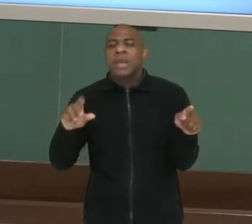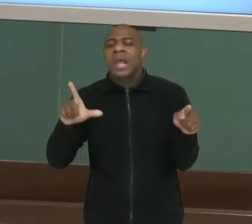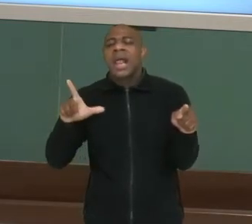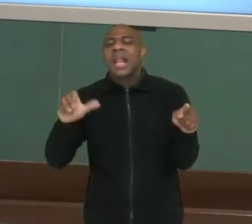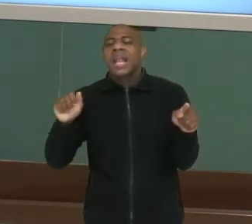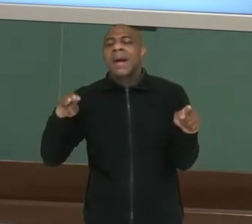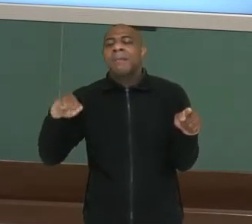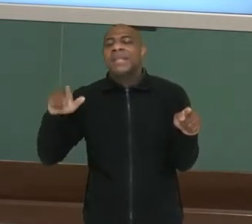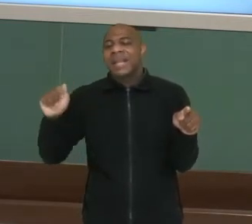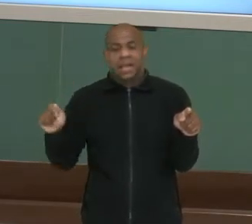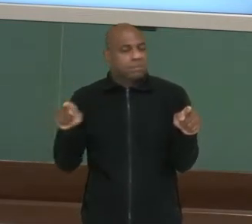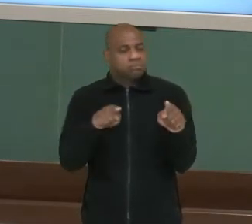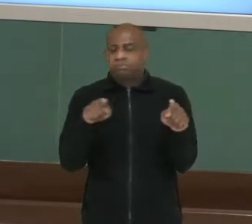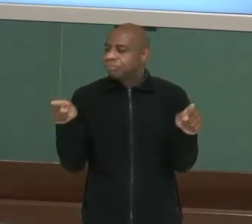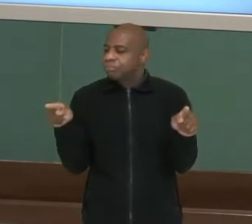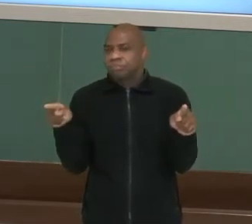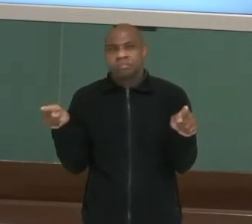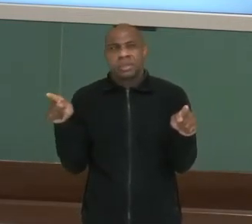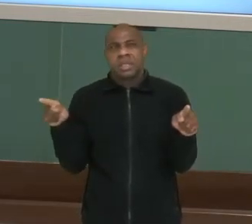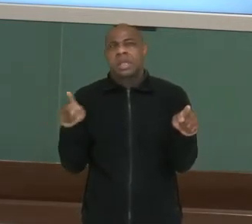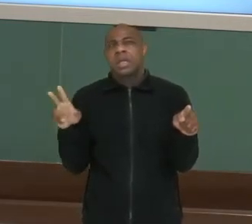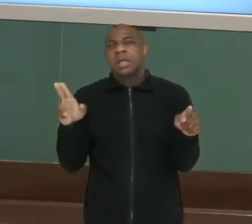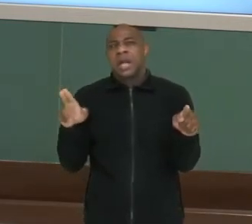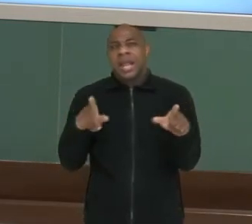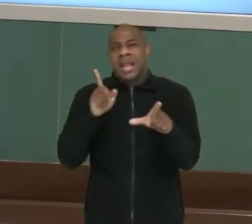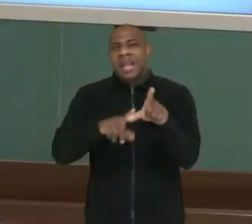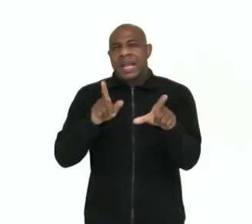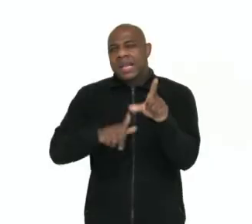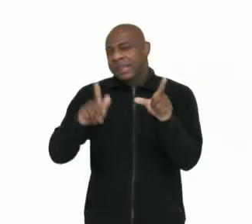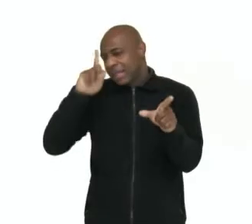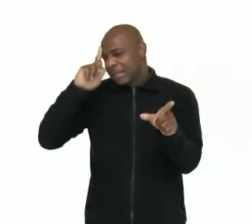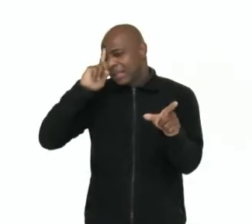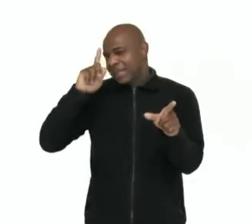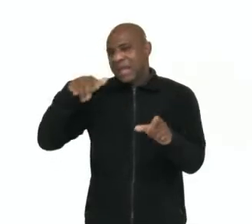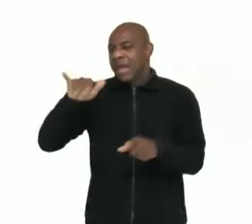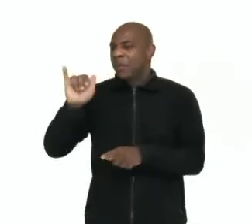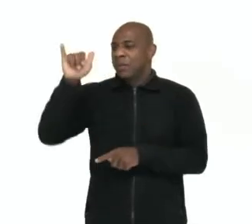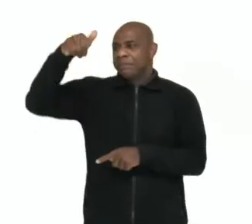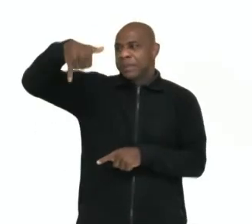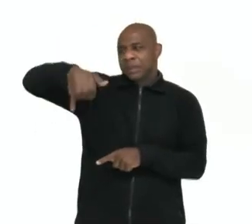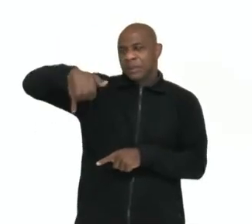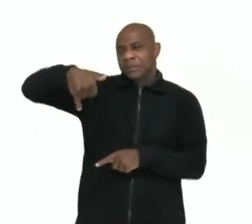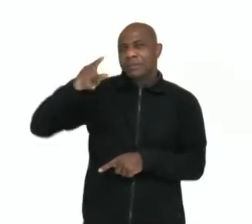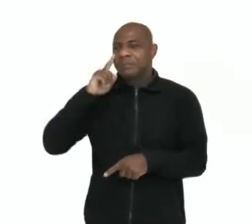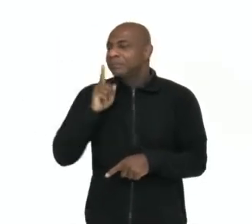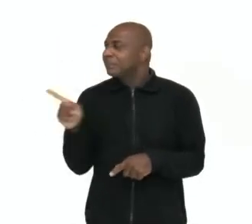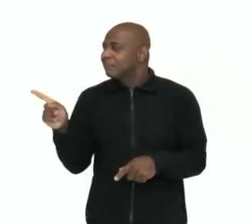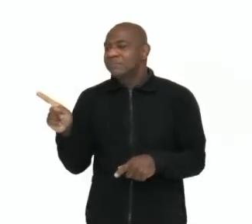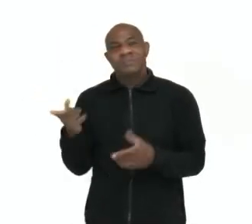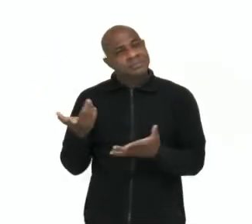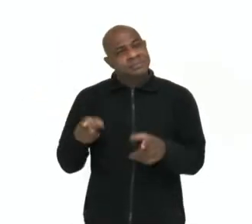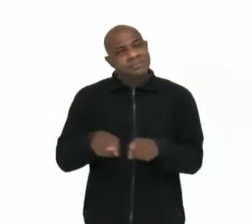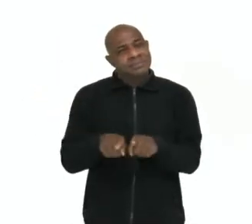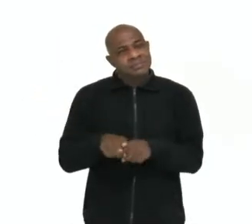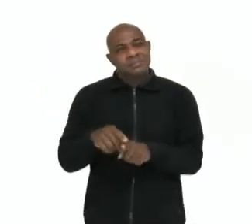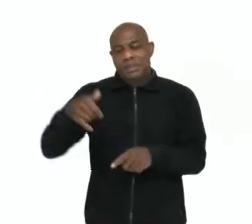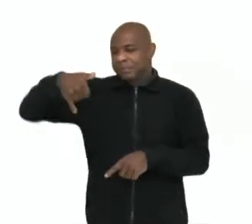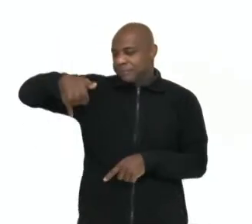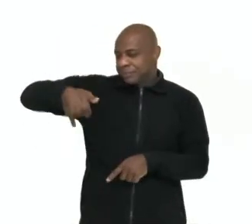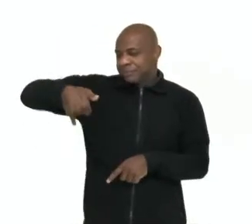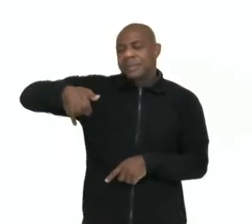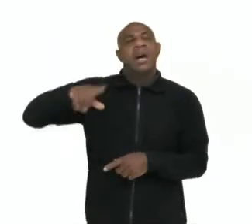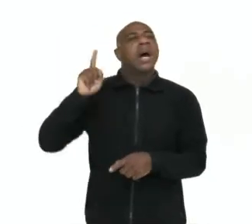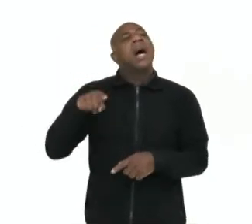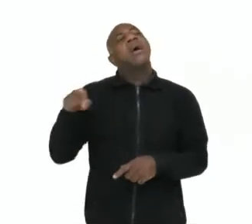lambda, que é representado por essa letra grega, que é um Y de ponta cabeça, que nada mais é do que o símbolo